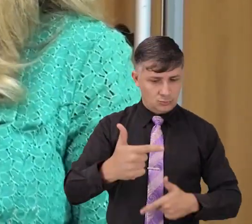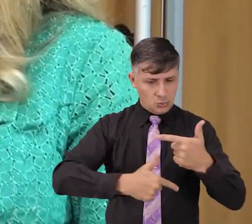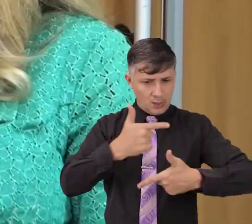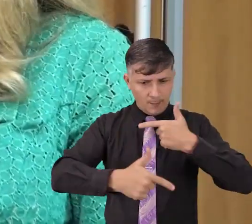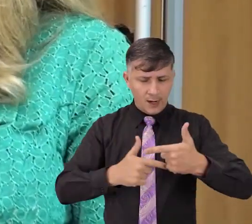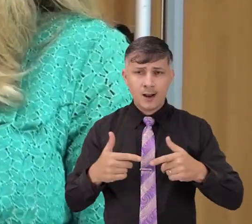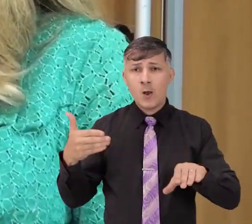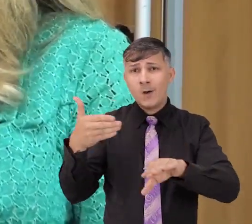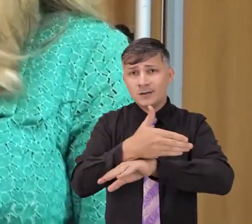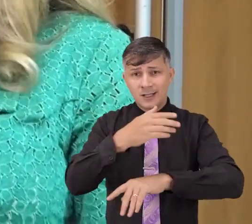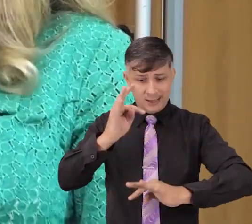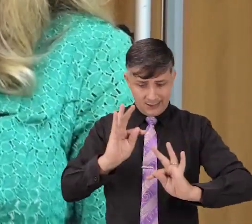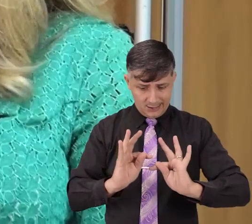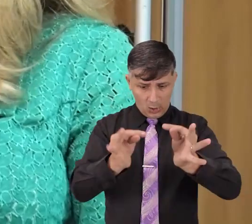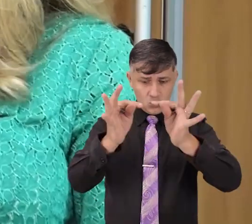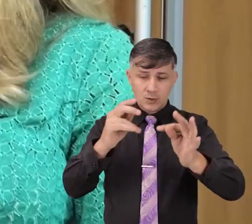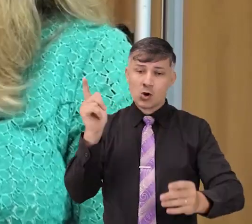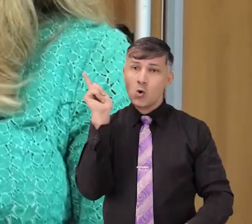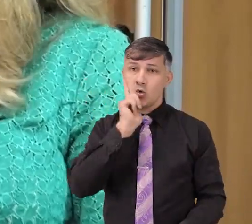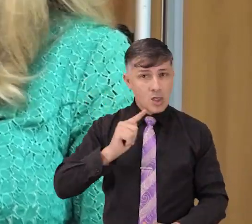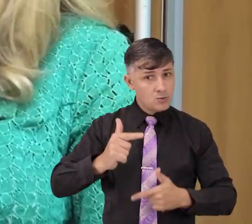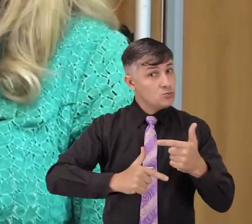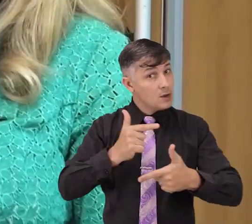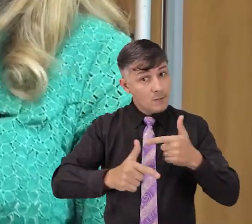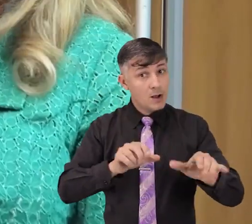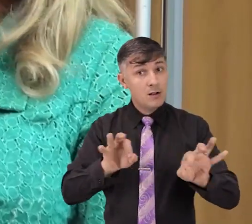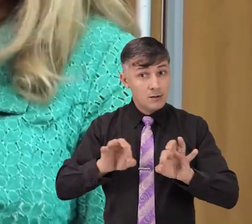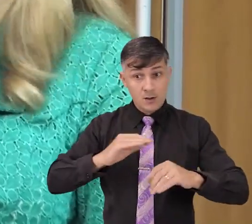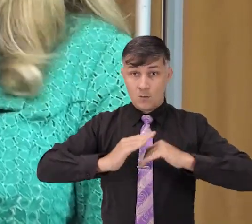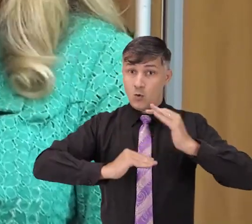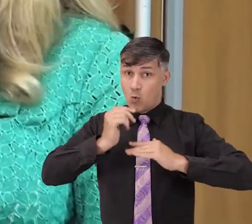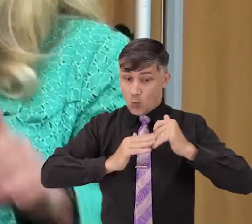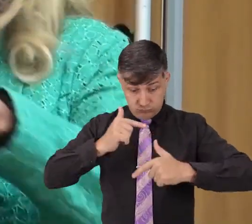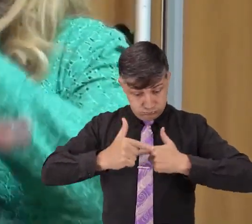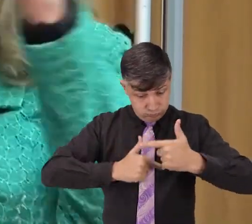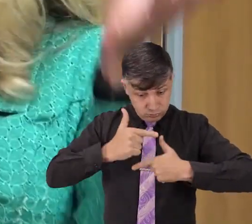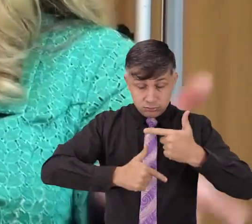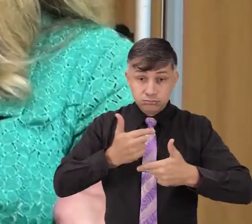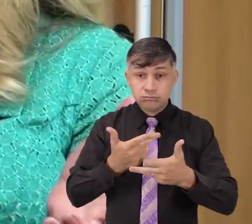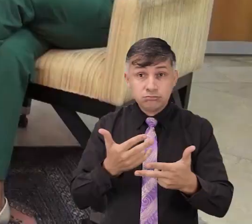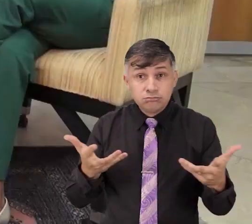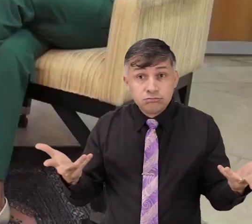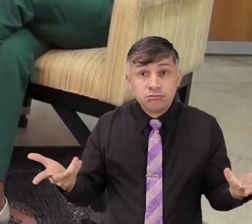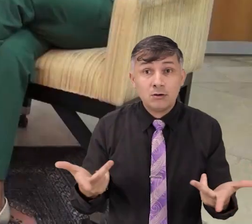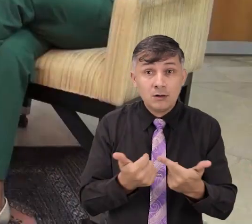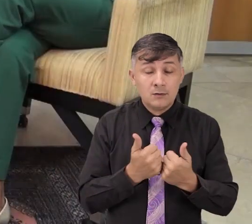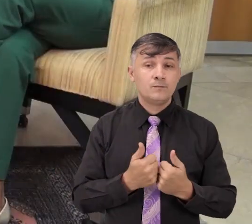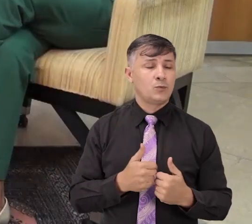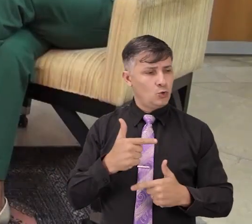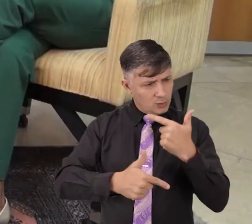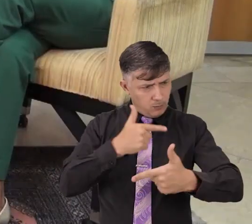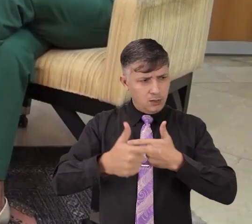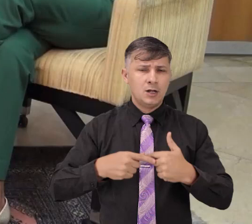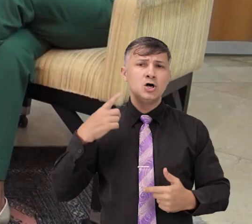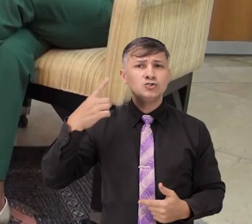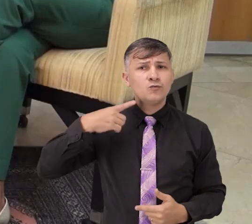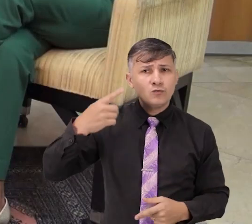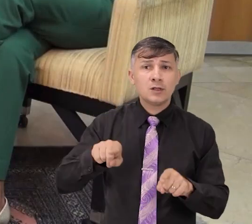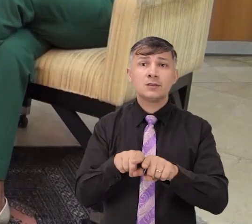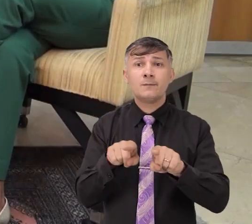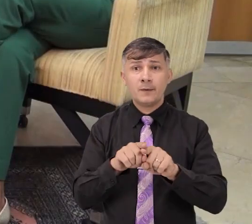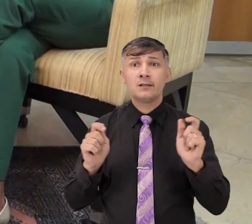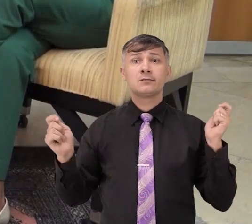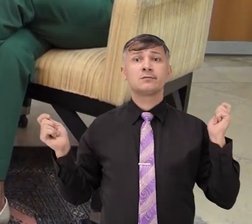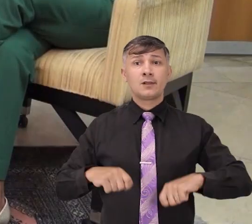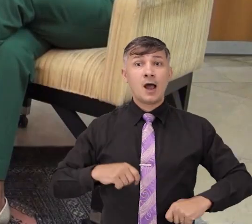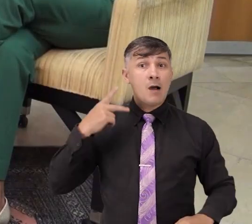sua profissão, quer dizer, exercitar a advocacia, como também uma política geral. Você claro, tem que tratar claro. Pelos dois lados. Uhum. Né?